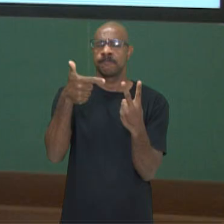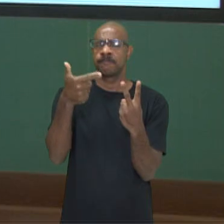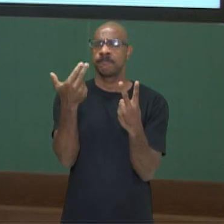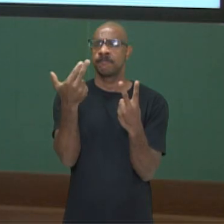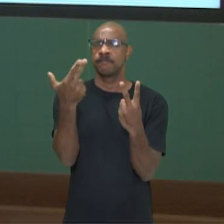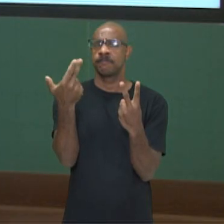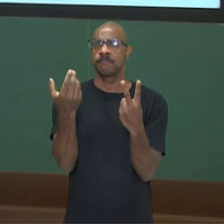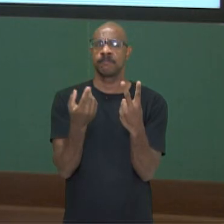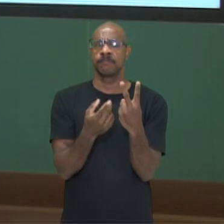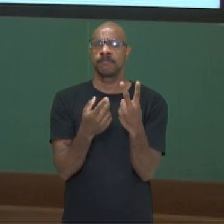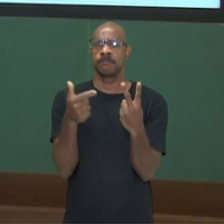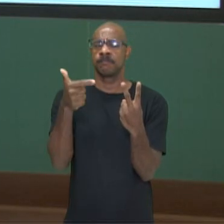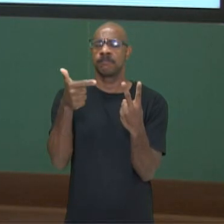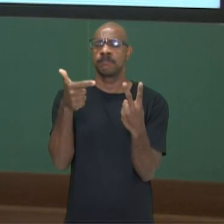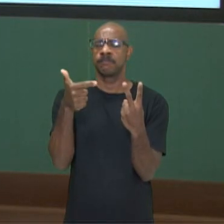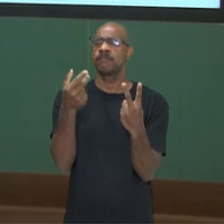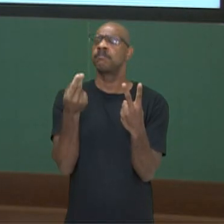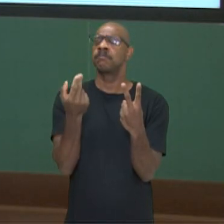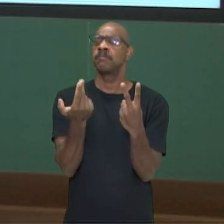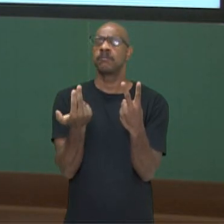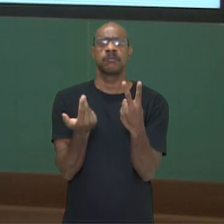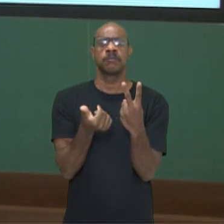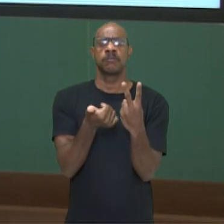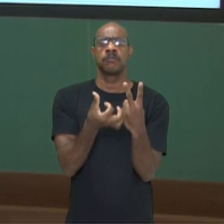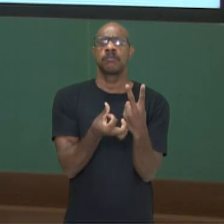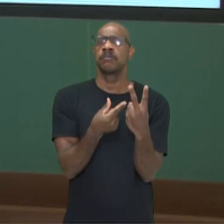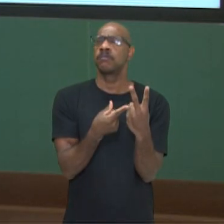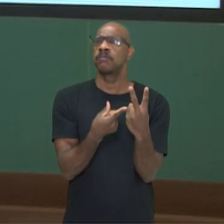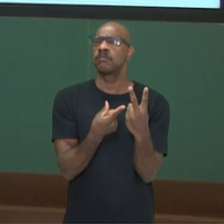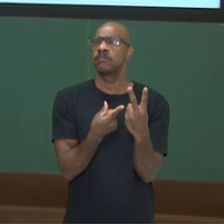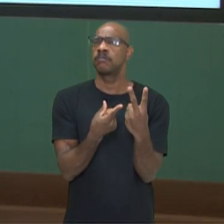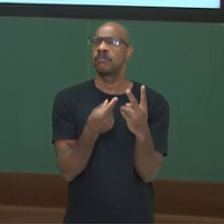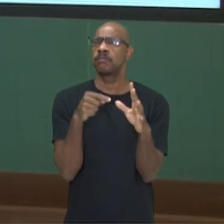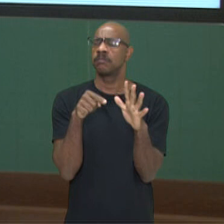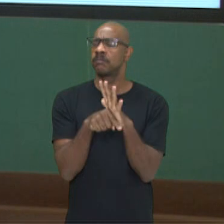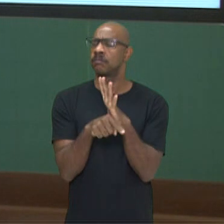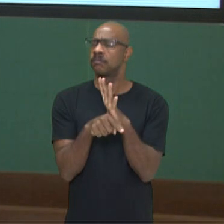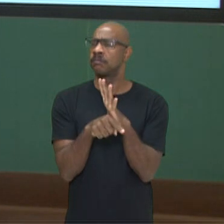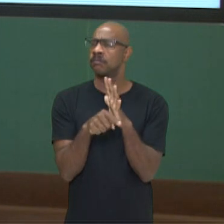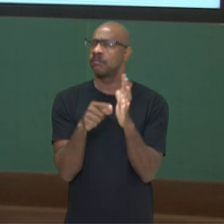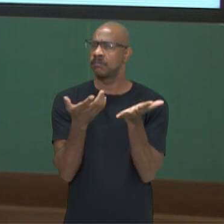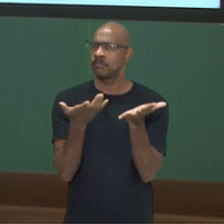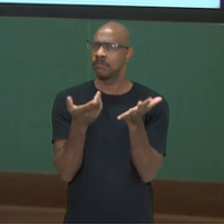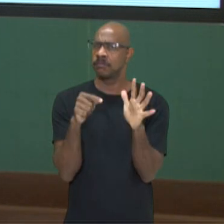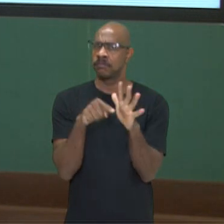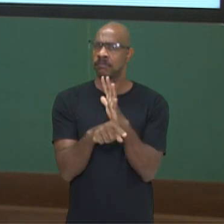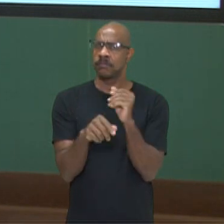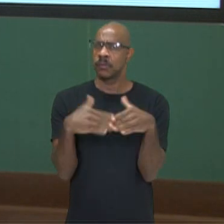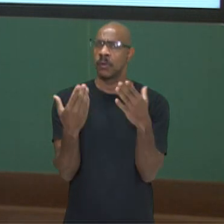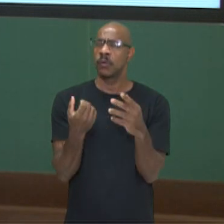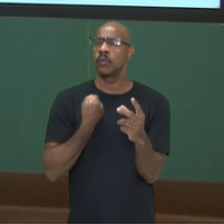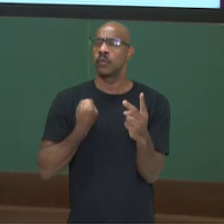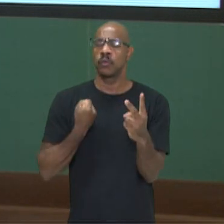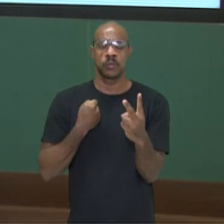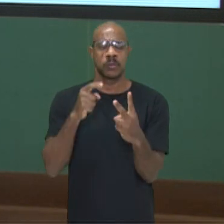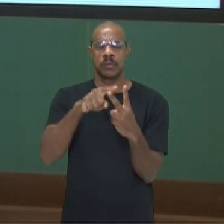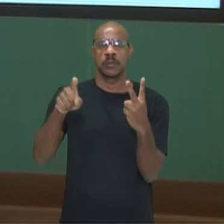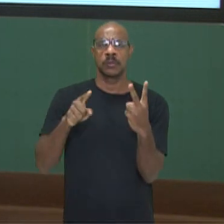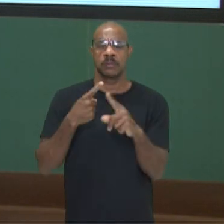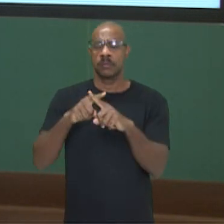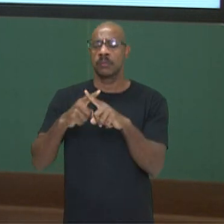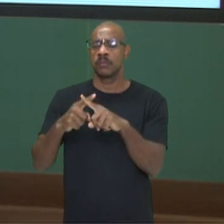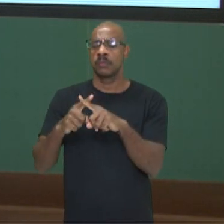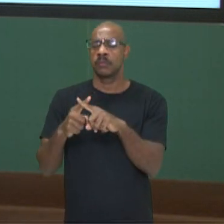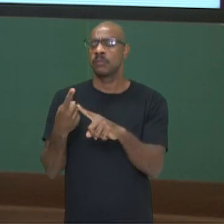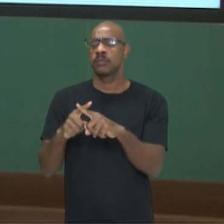que vocês entendem por essa pergunta, né? Na verdade, a professora está perguntando qual é o número que multiplicado por